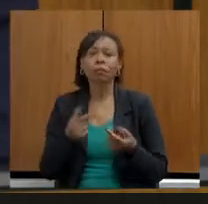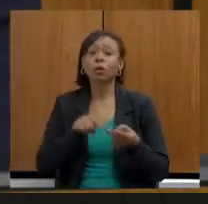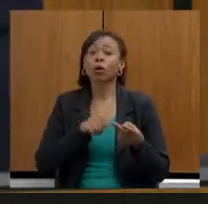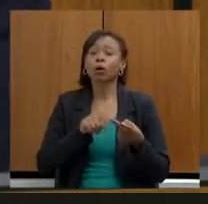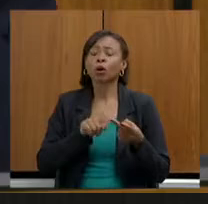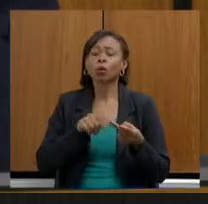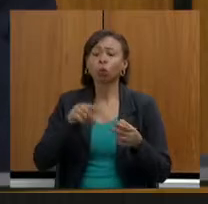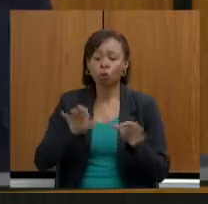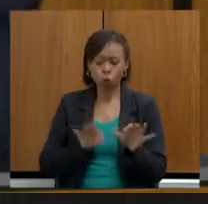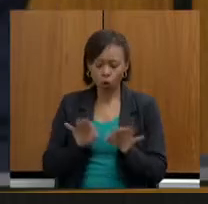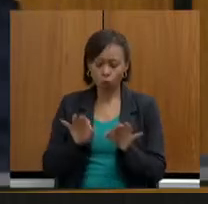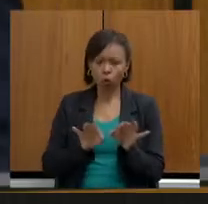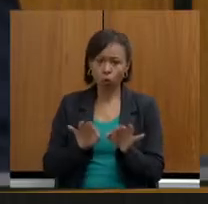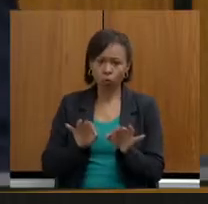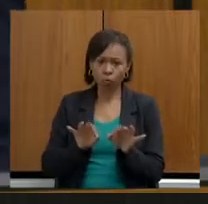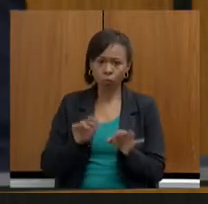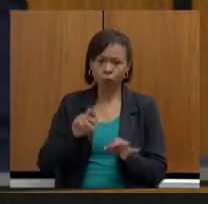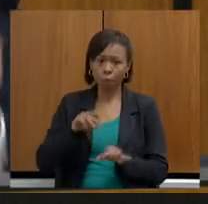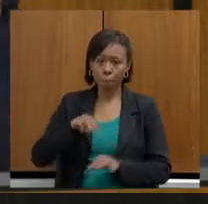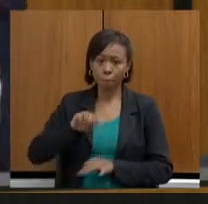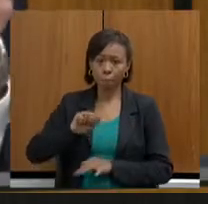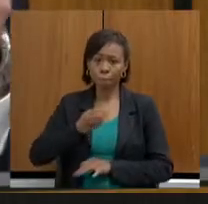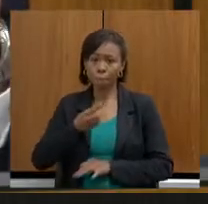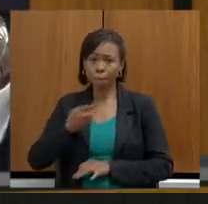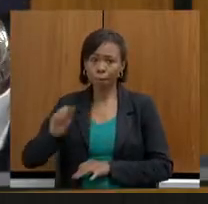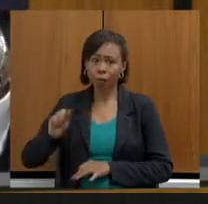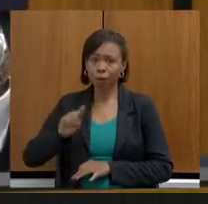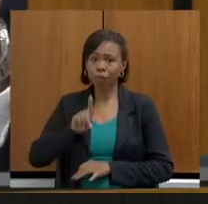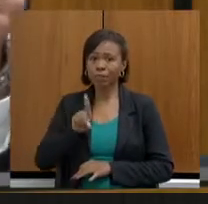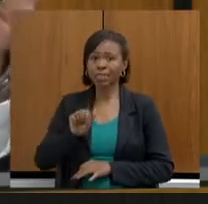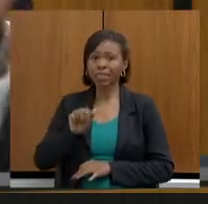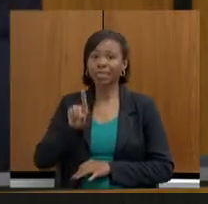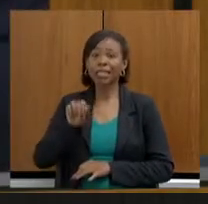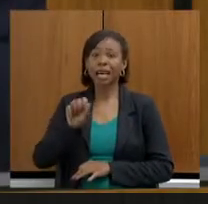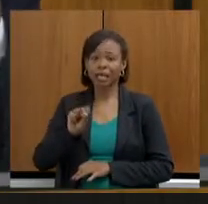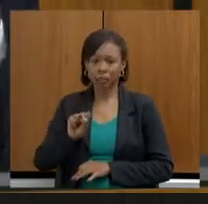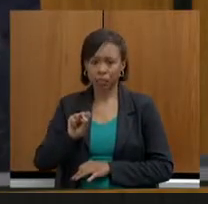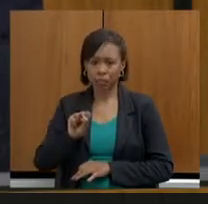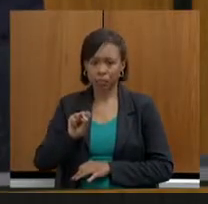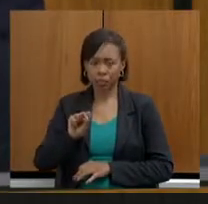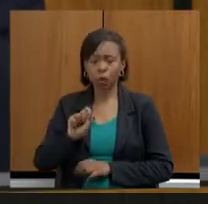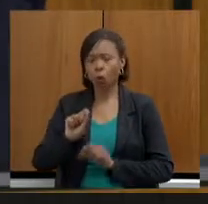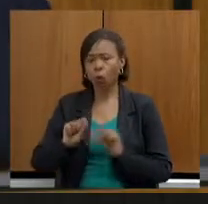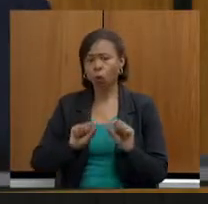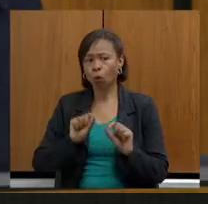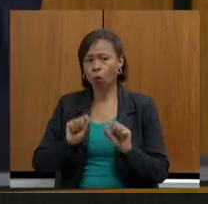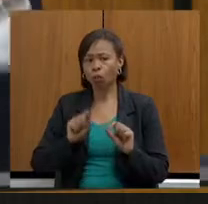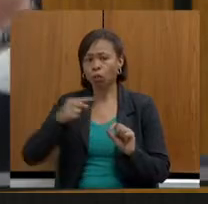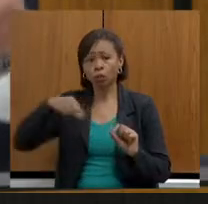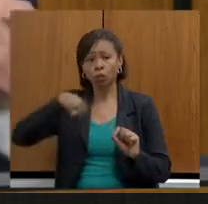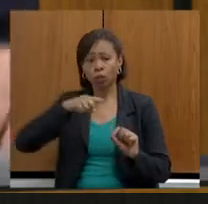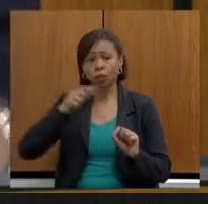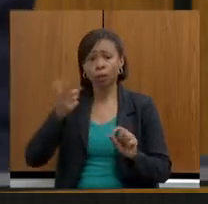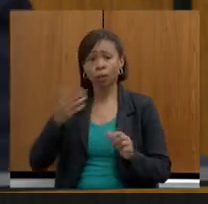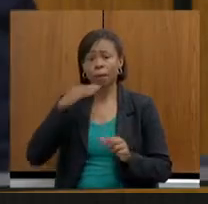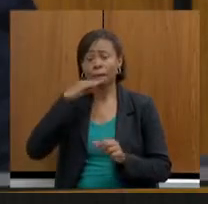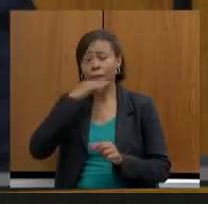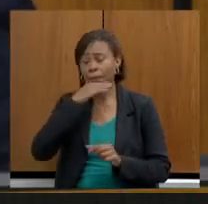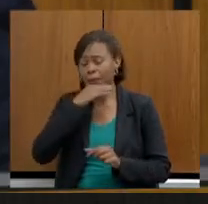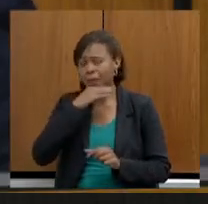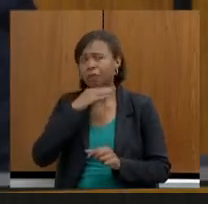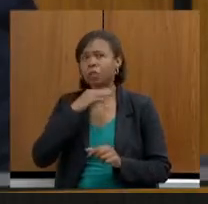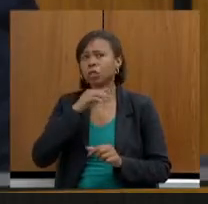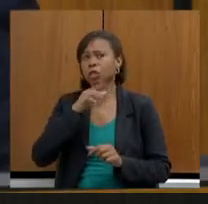projeto mãos dadas as percebemos um empenho absurdo Por parte dos superintendentes Regionais